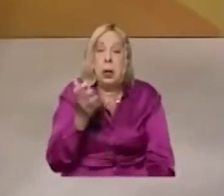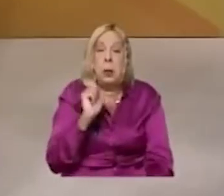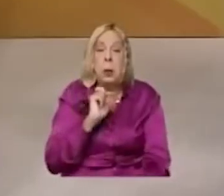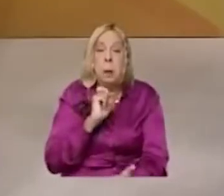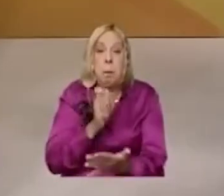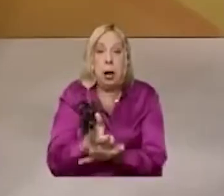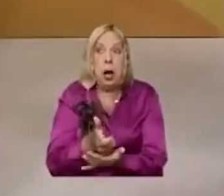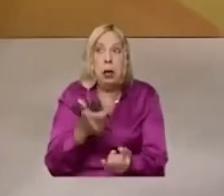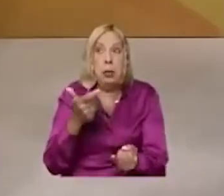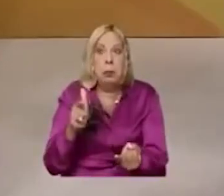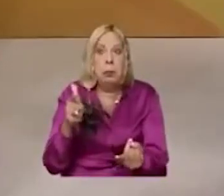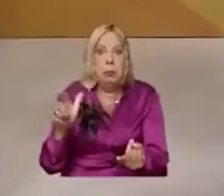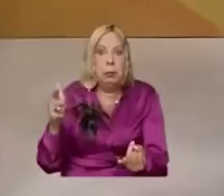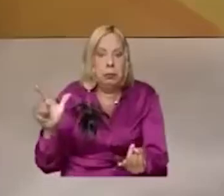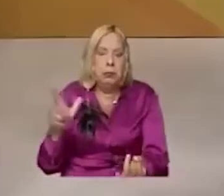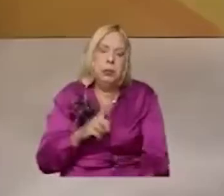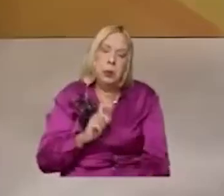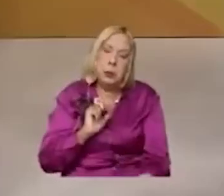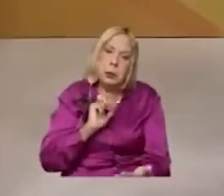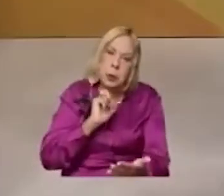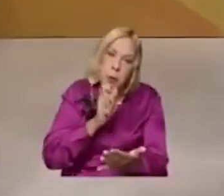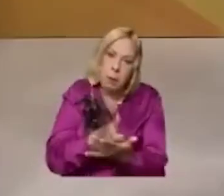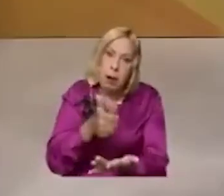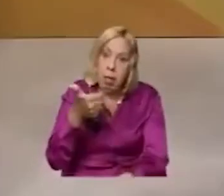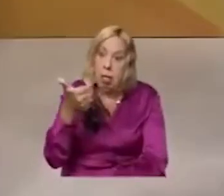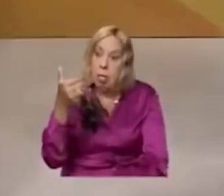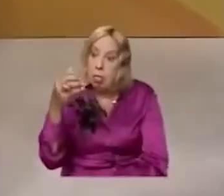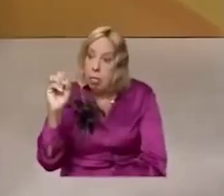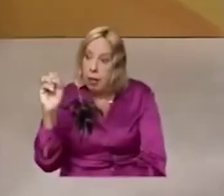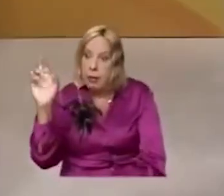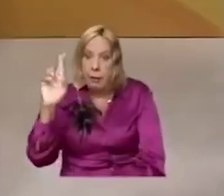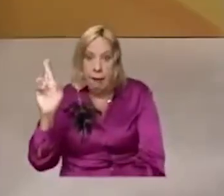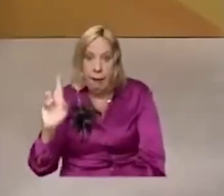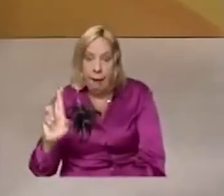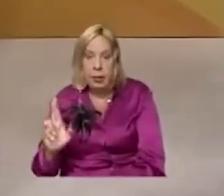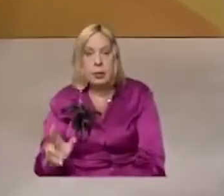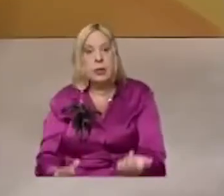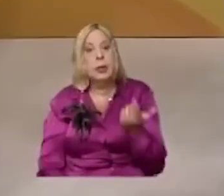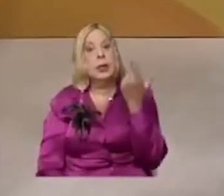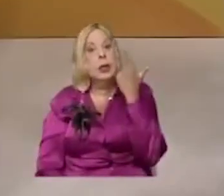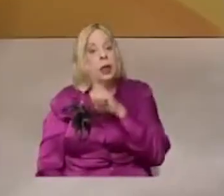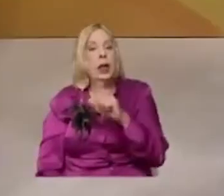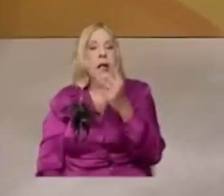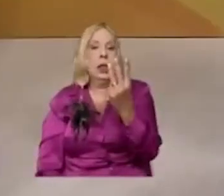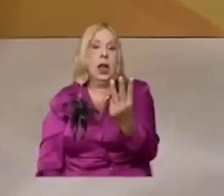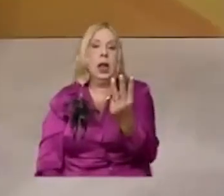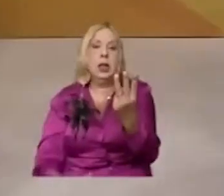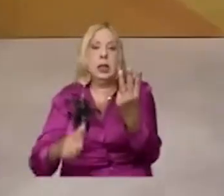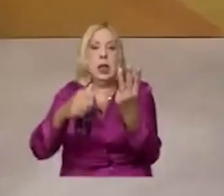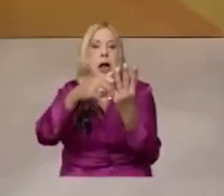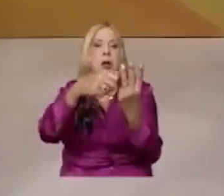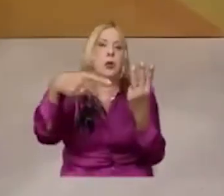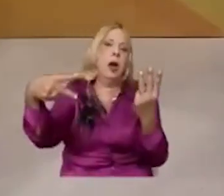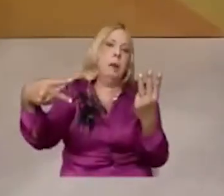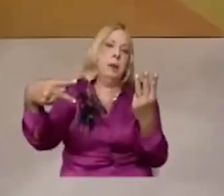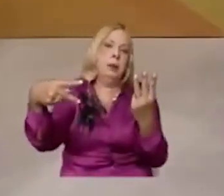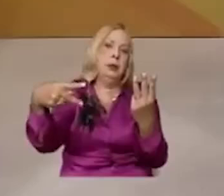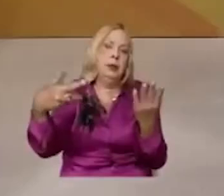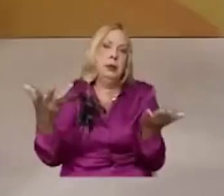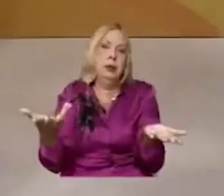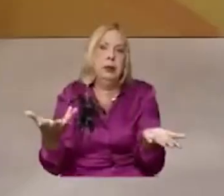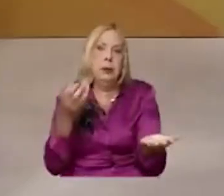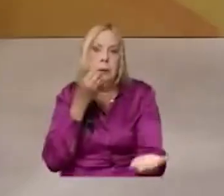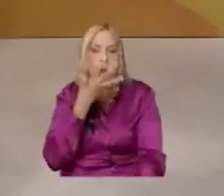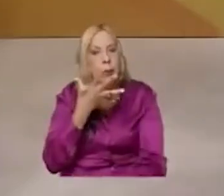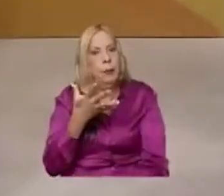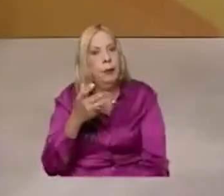3. 10 reais você leva 3. Você tá entendendo que é uma matemática só que o Caju Cap pode fazer